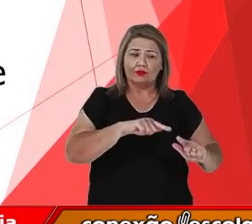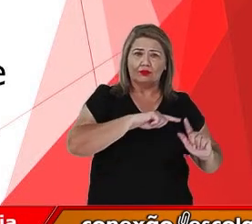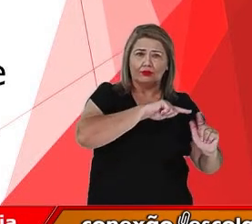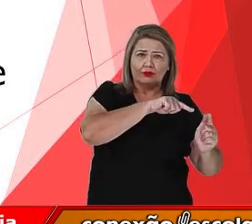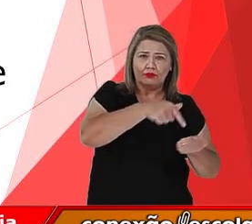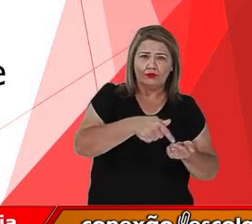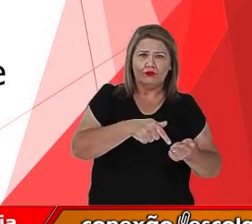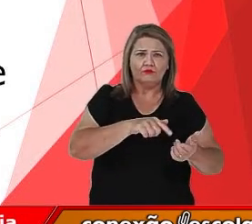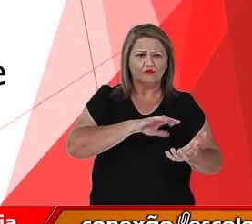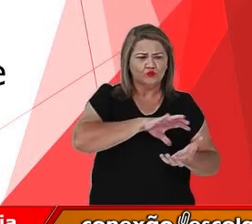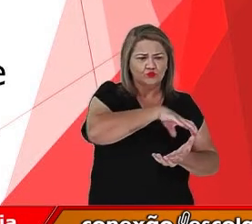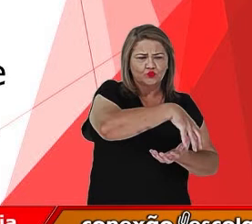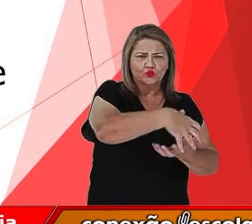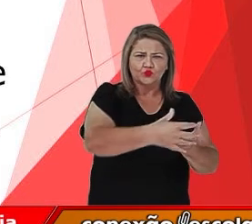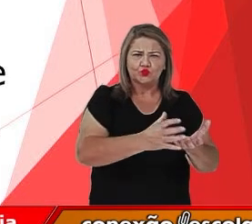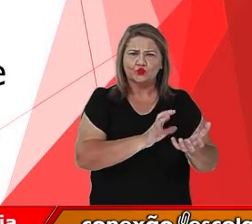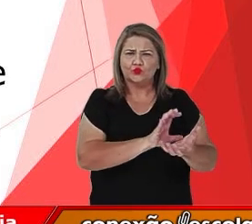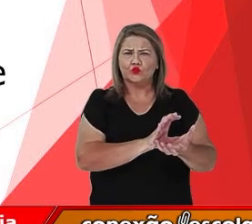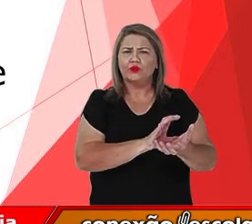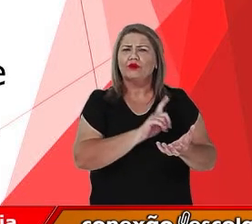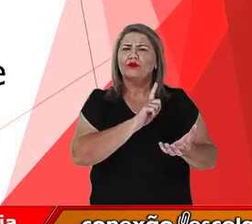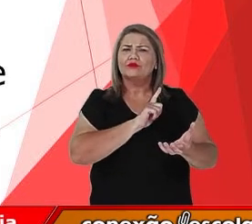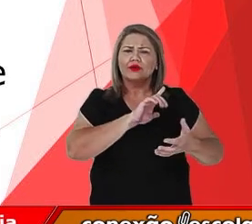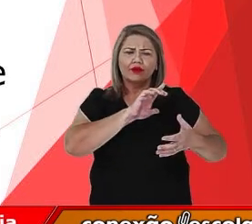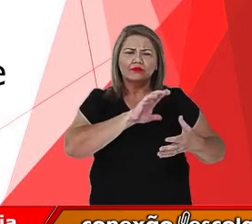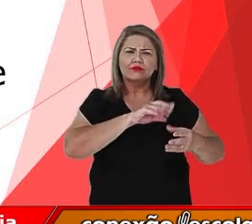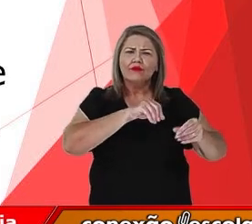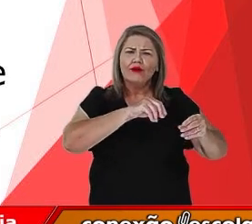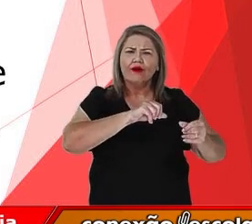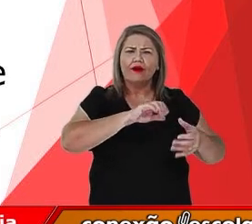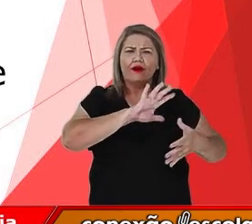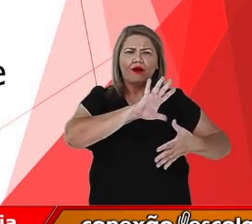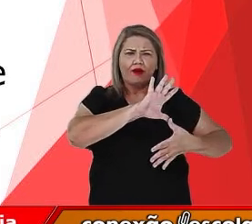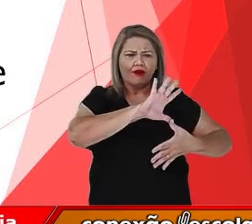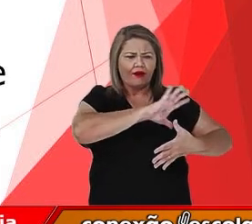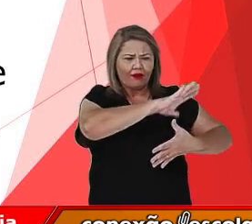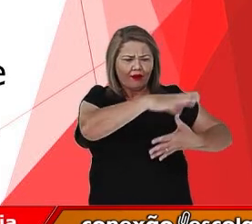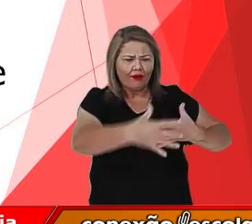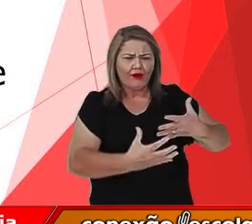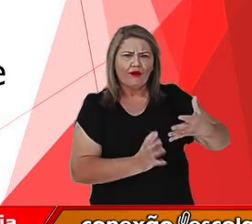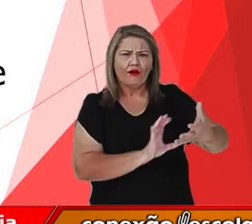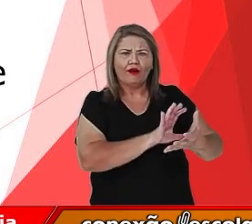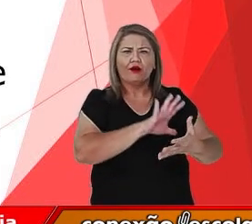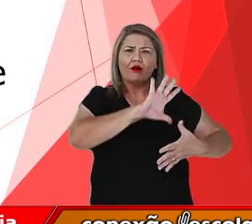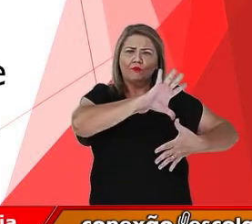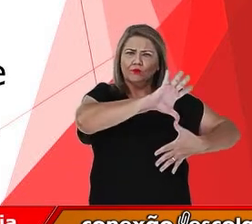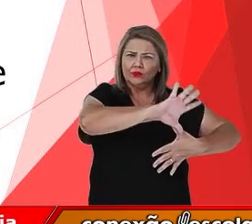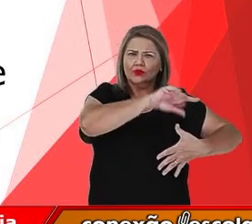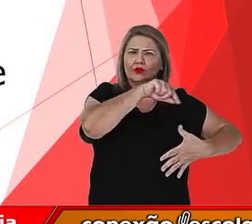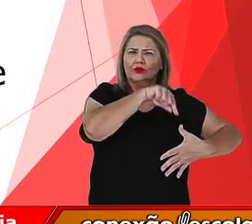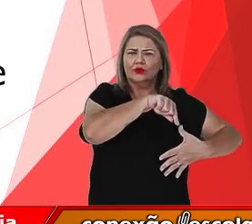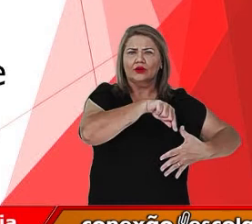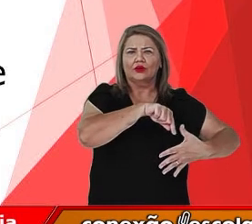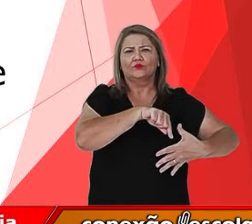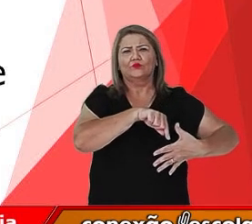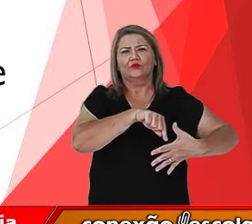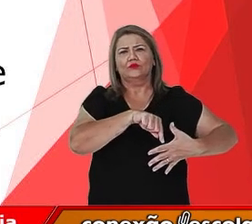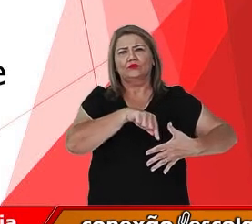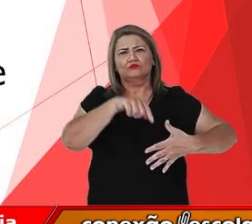geográfico, geológico, os nossos continentes estão divididos em americano,